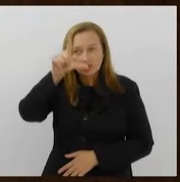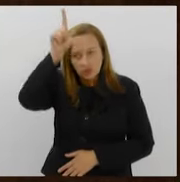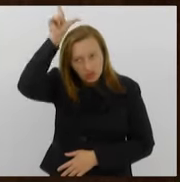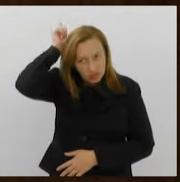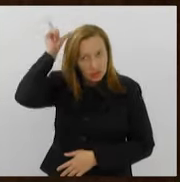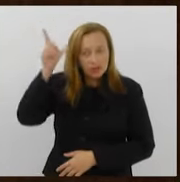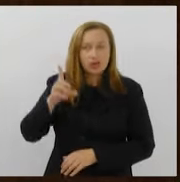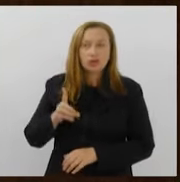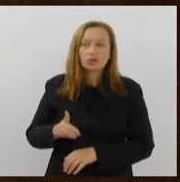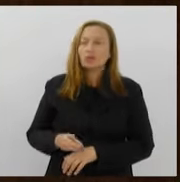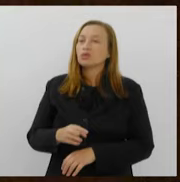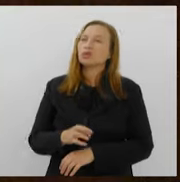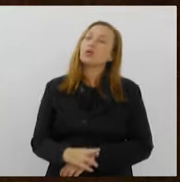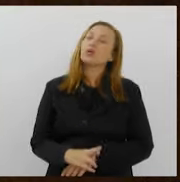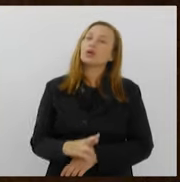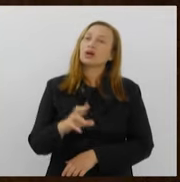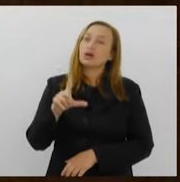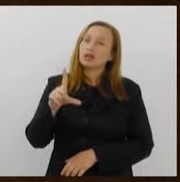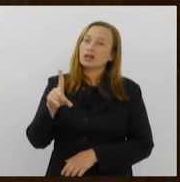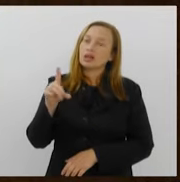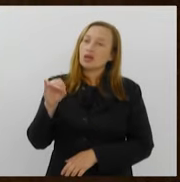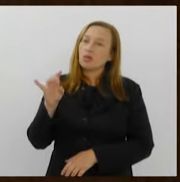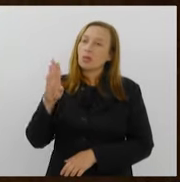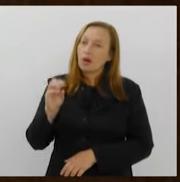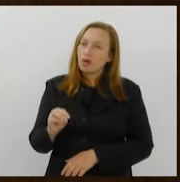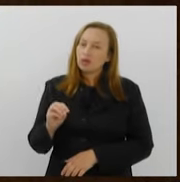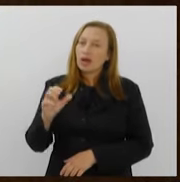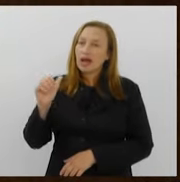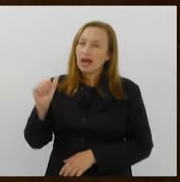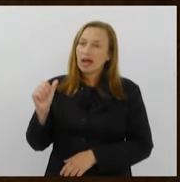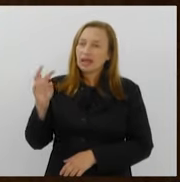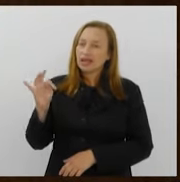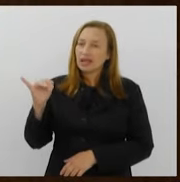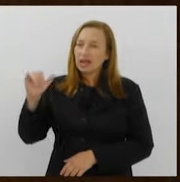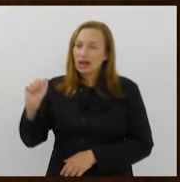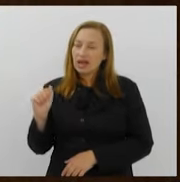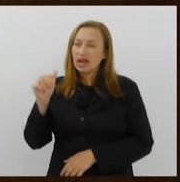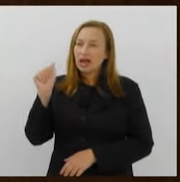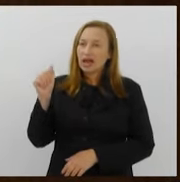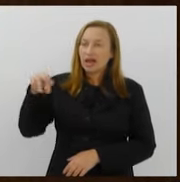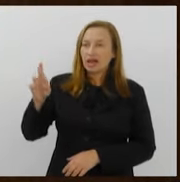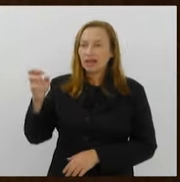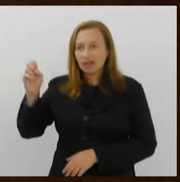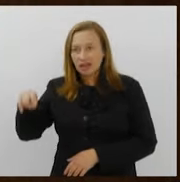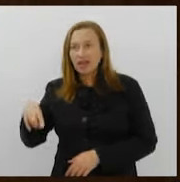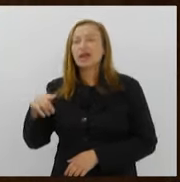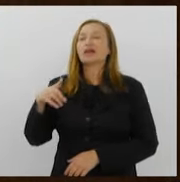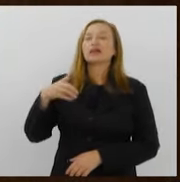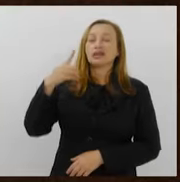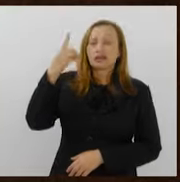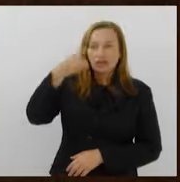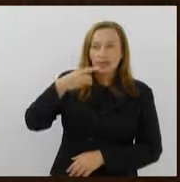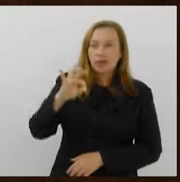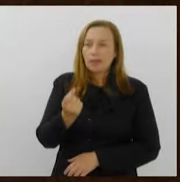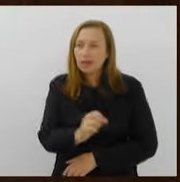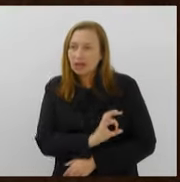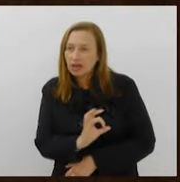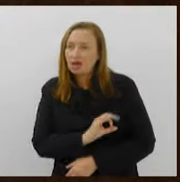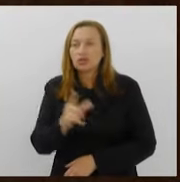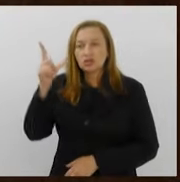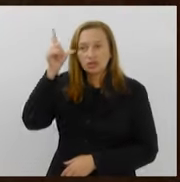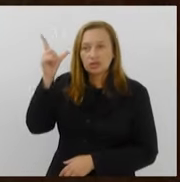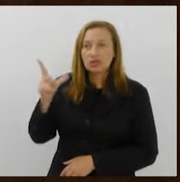Paulo, doutor Deodalto, deputado Átila Nunes, André Correia, deputada Marta Rocha, deputada Lucinha